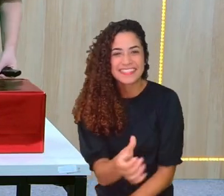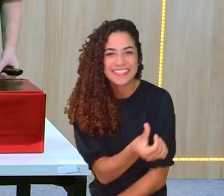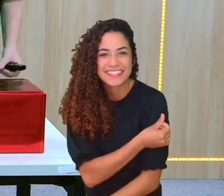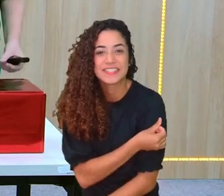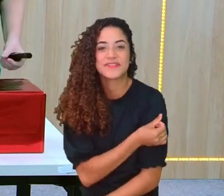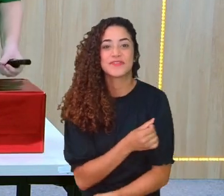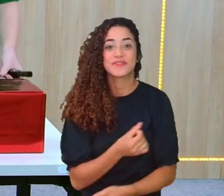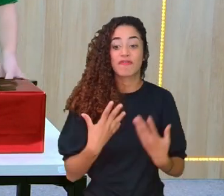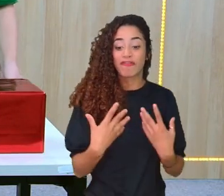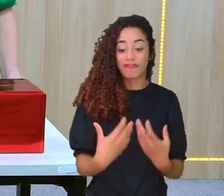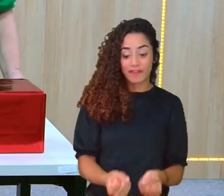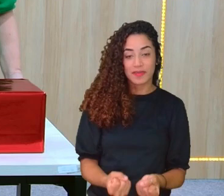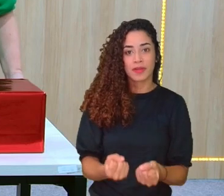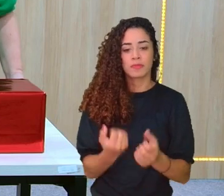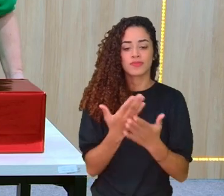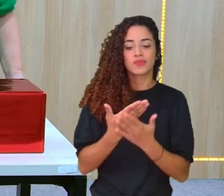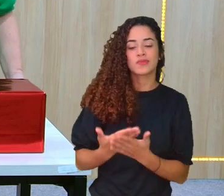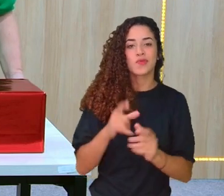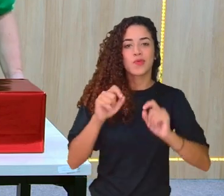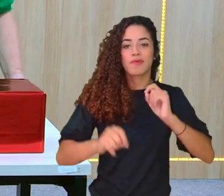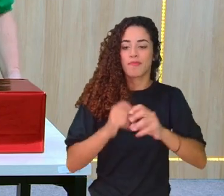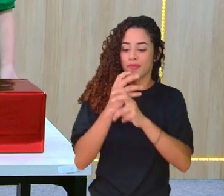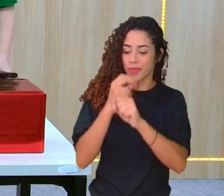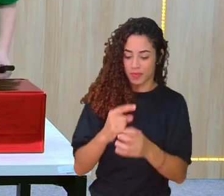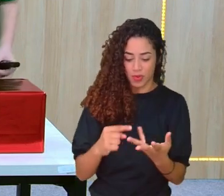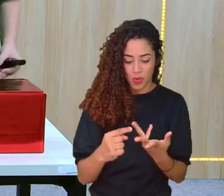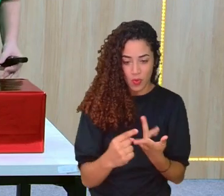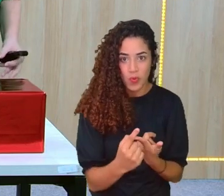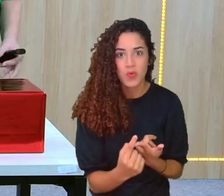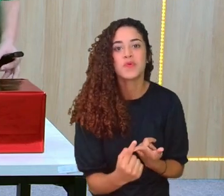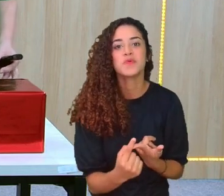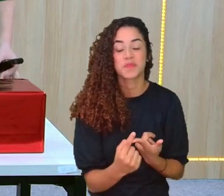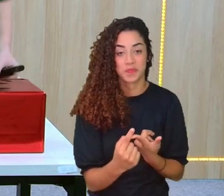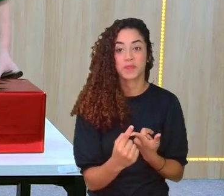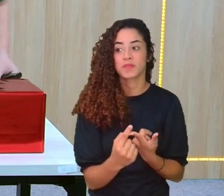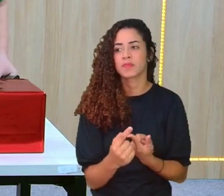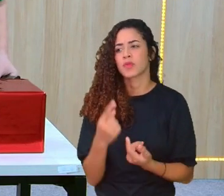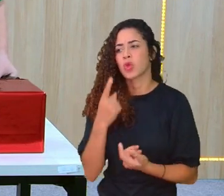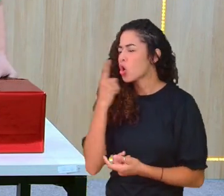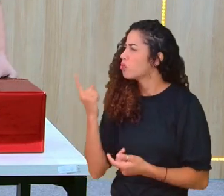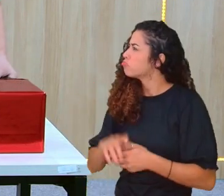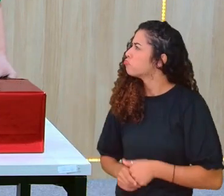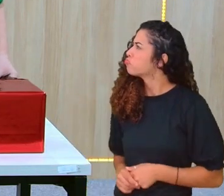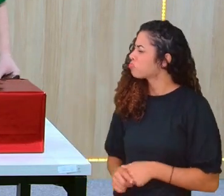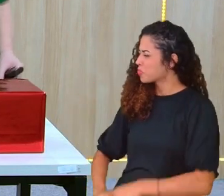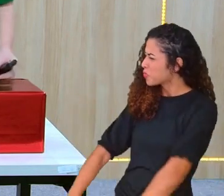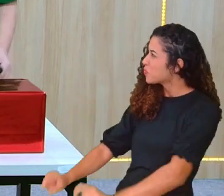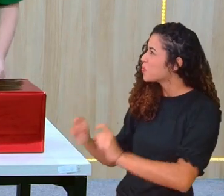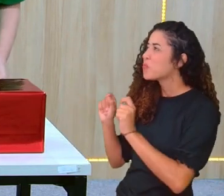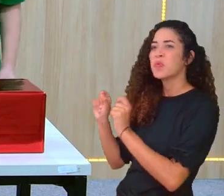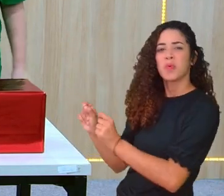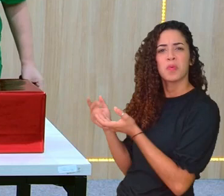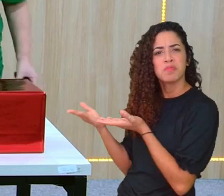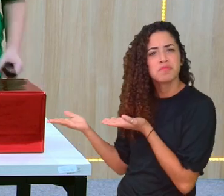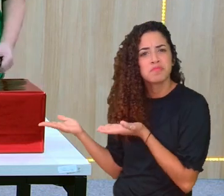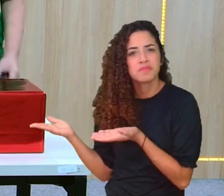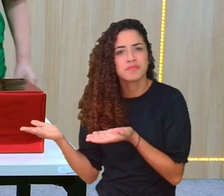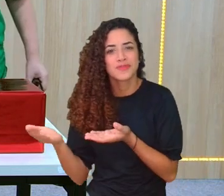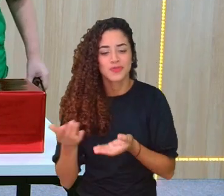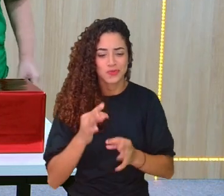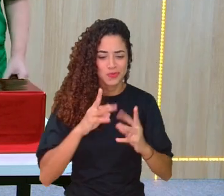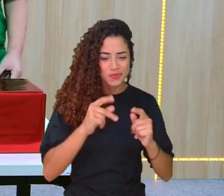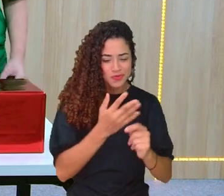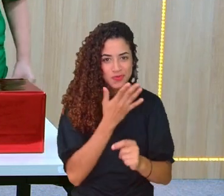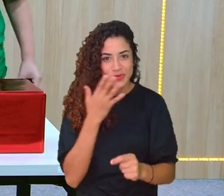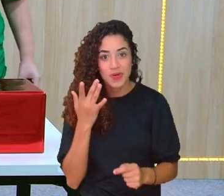vamos trabalhar problemas de contagem, tá? Isso aqui, professora, é essa mesa com esses coloridos. Isso a